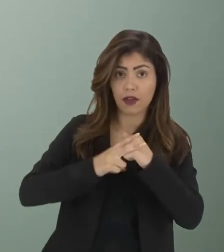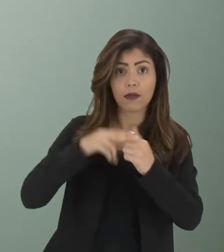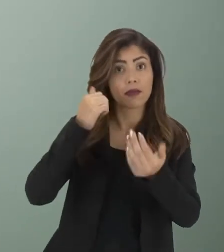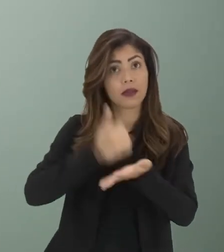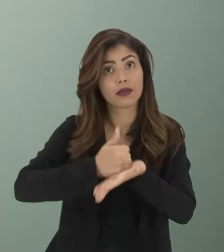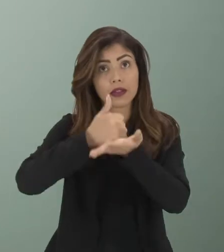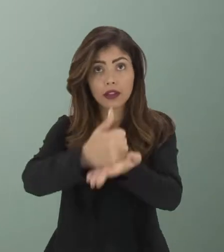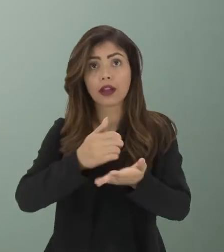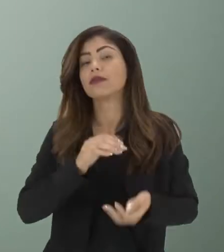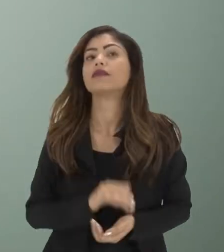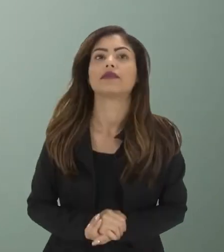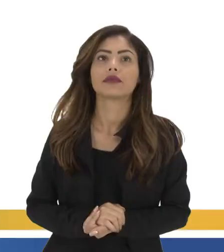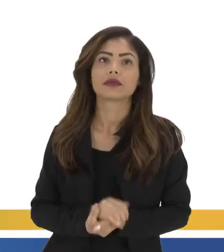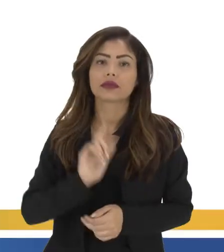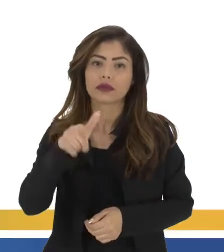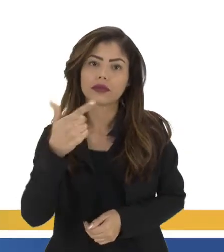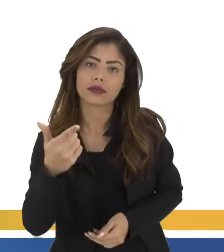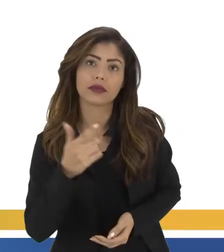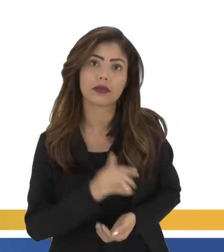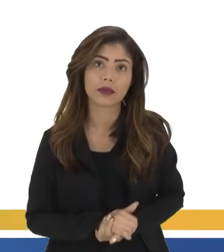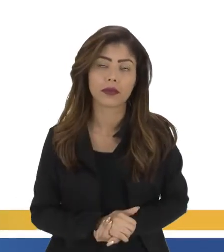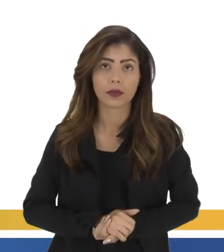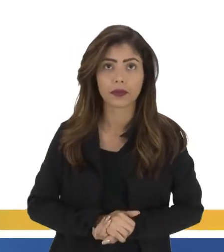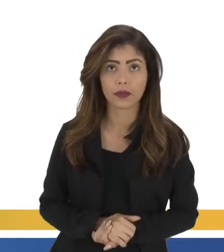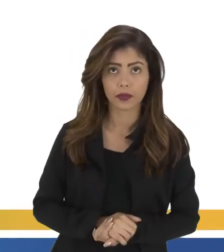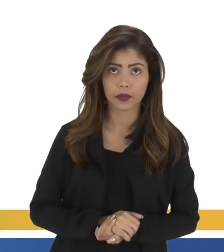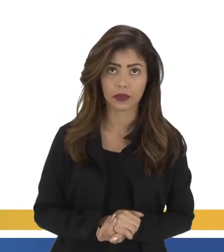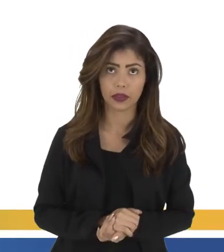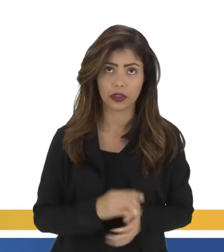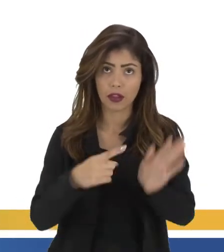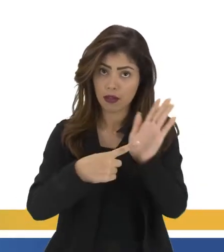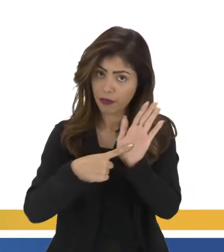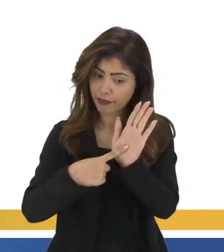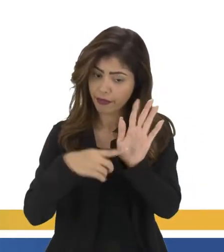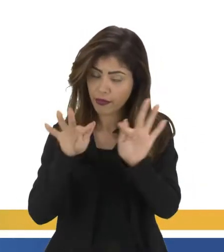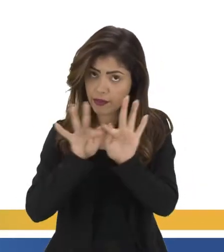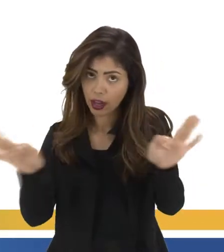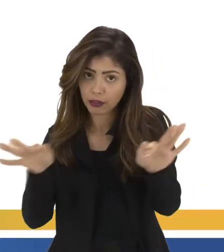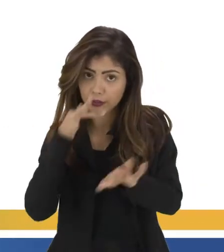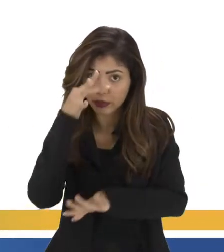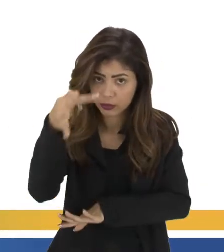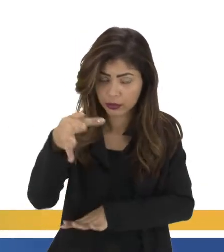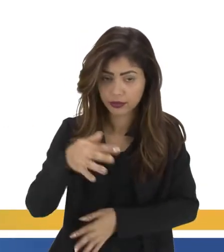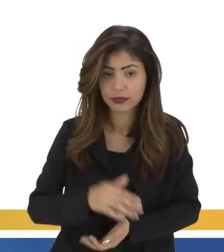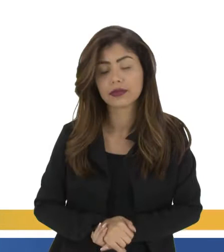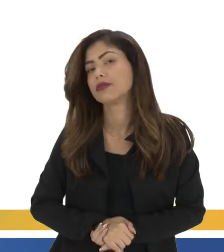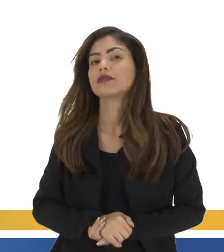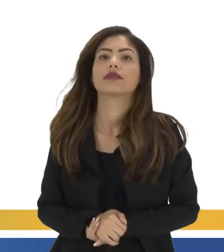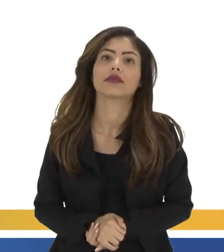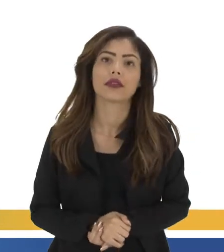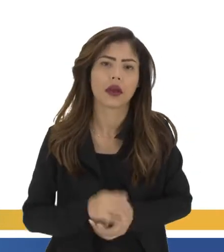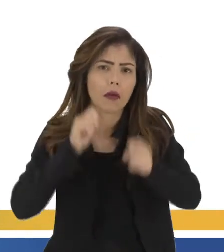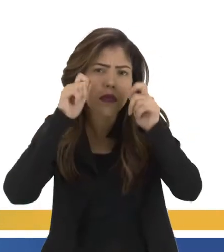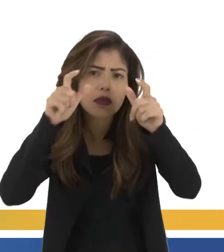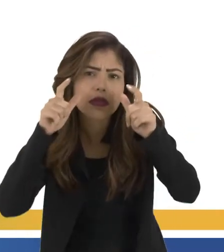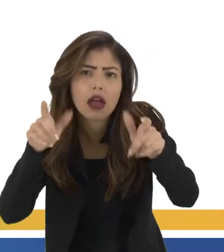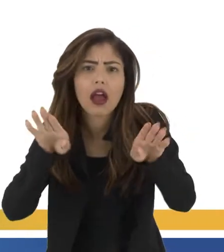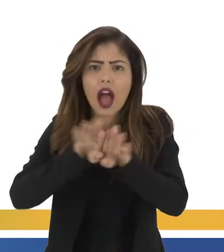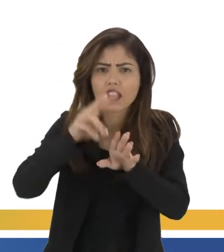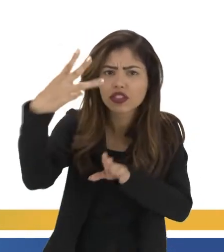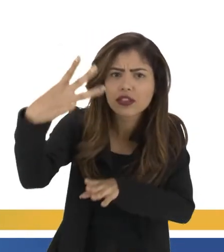E mais uma característica dele indica que a frase está no futuro. Então, observe essas